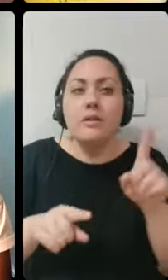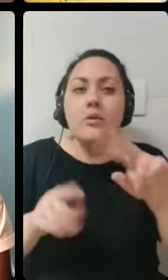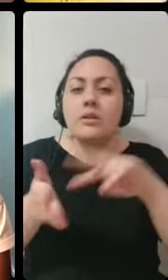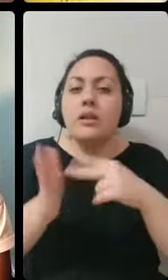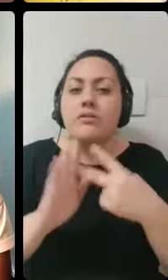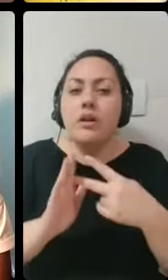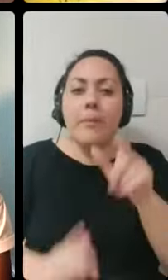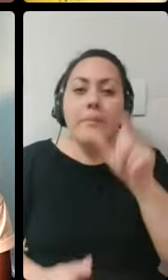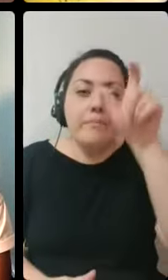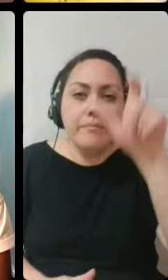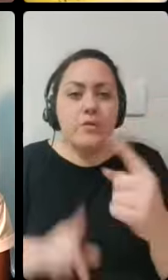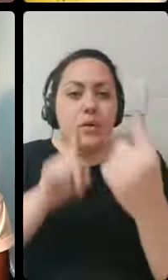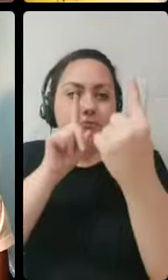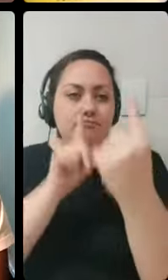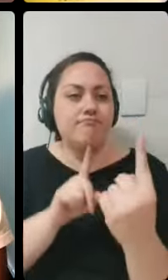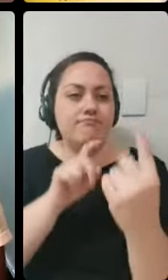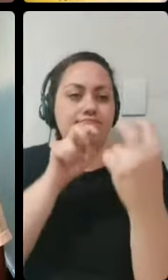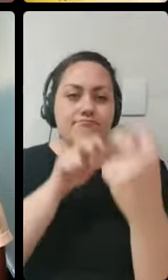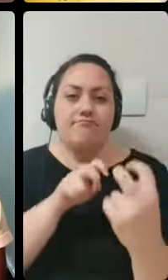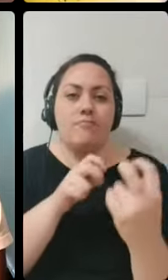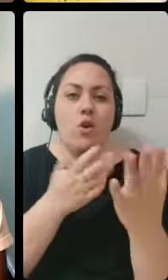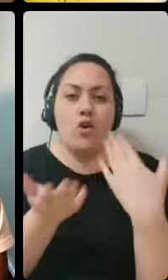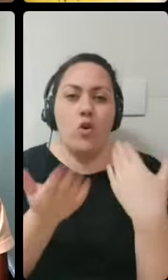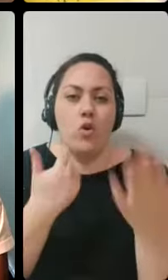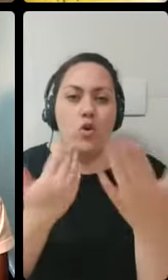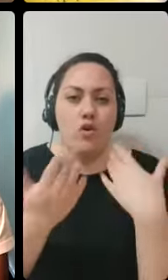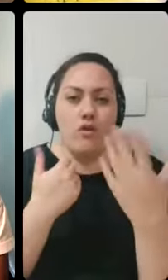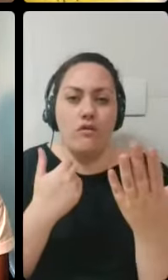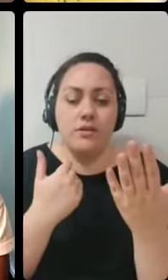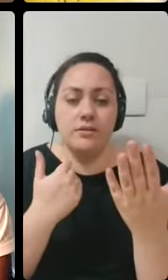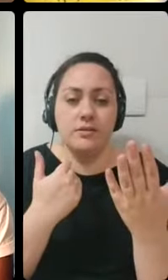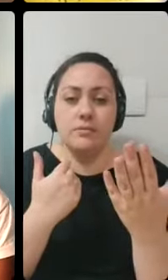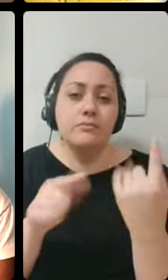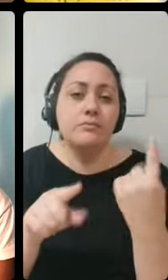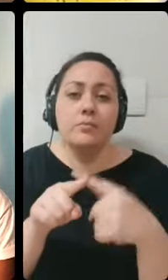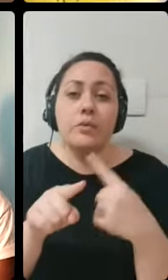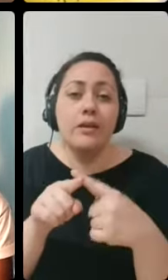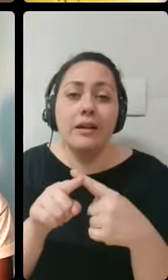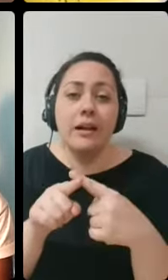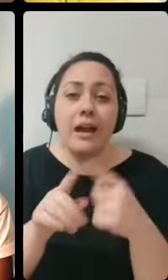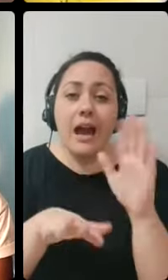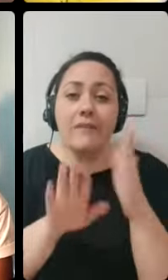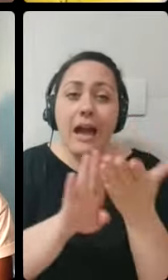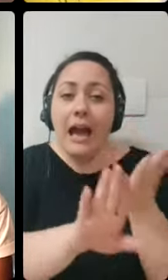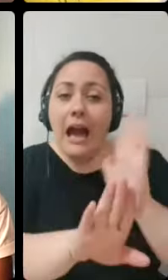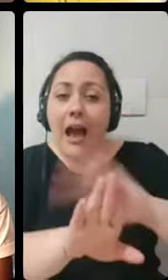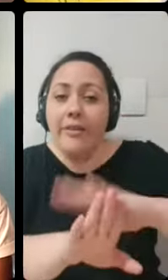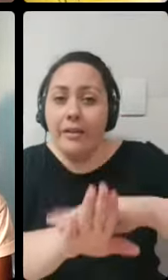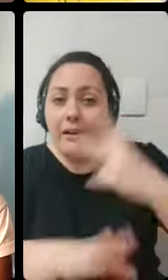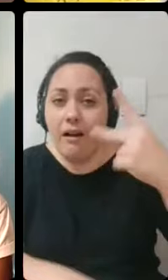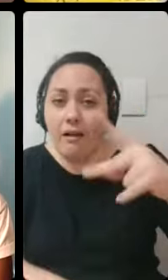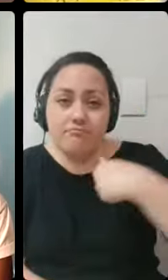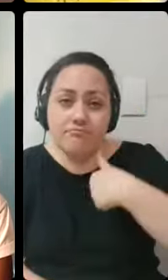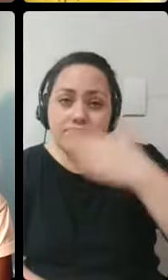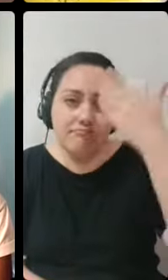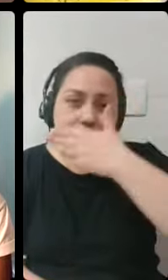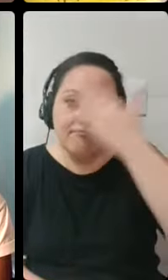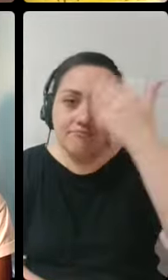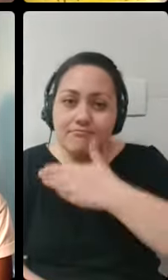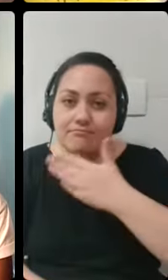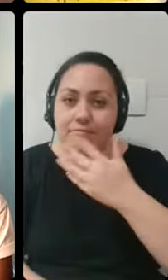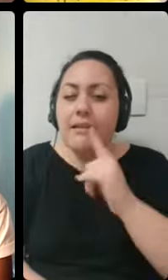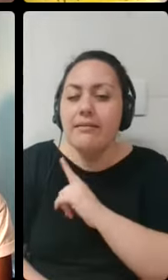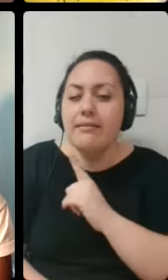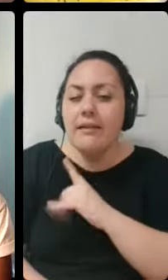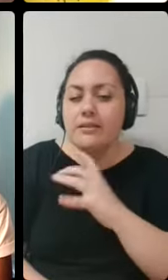tem uma história que tu não sabe, sabe? Tipo, por trás daquela pessoa. Tem um jeitinho que tu tem que cuidar daquela pessoa para ela conseguir se